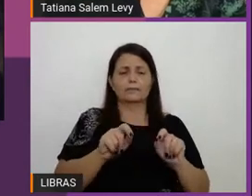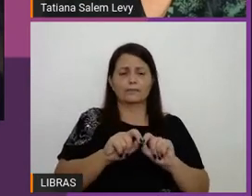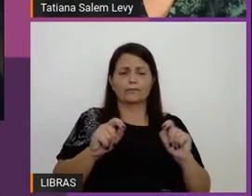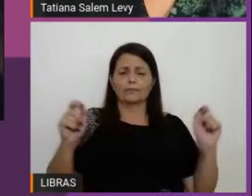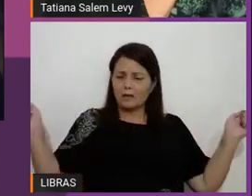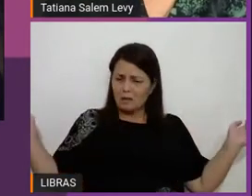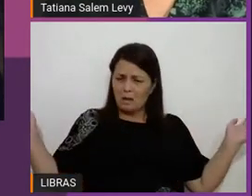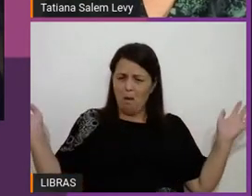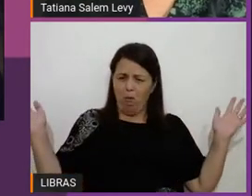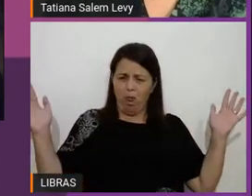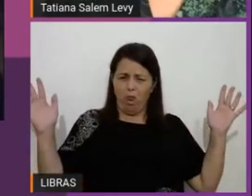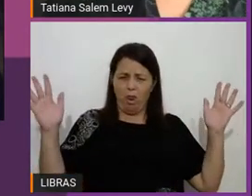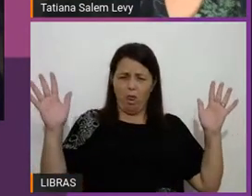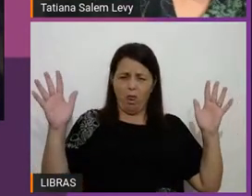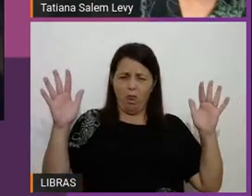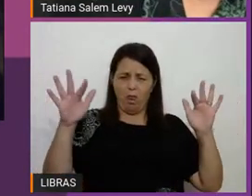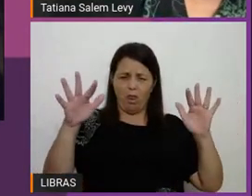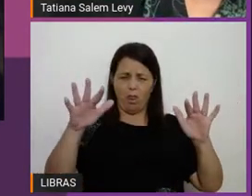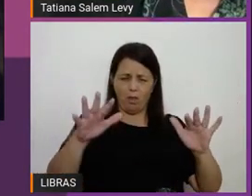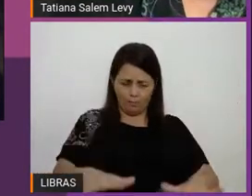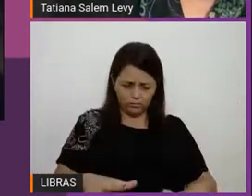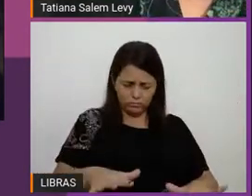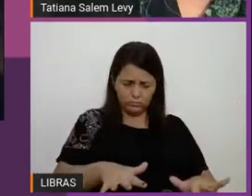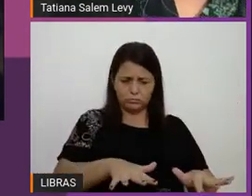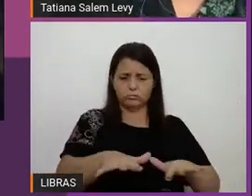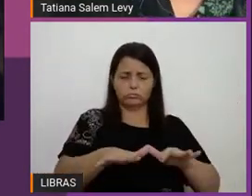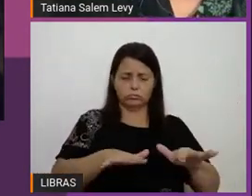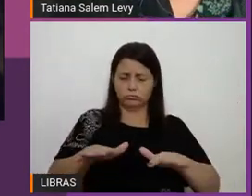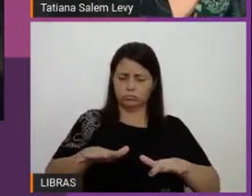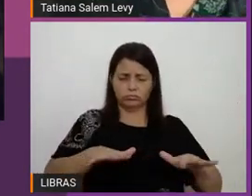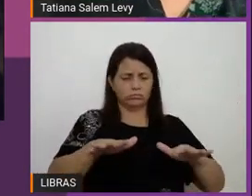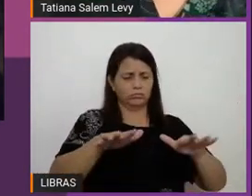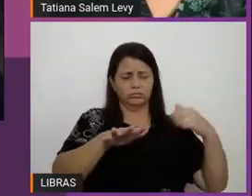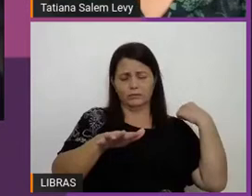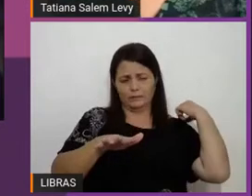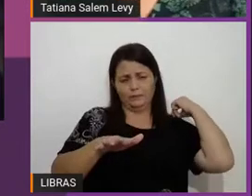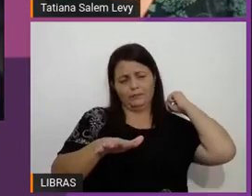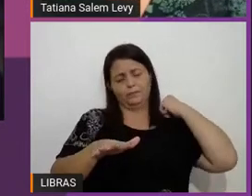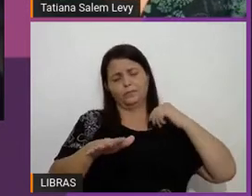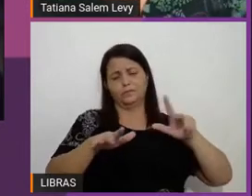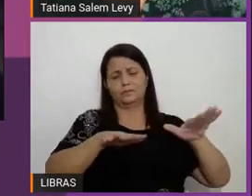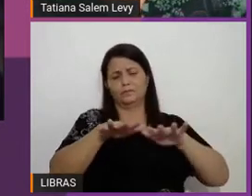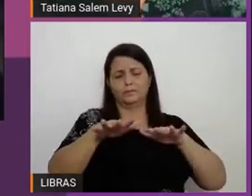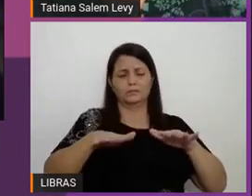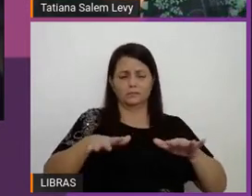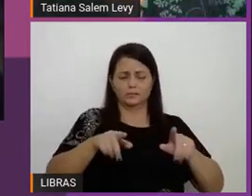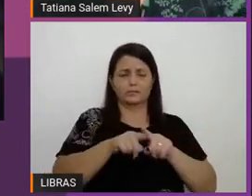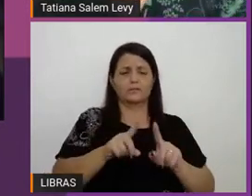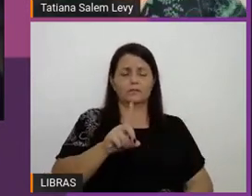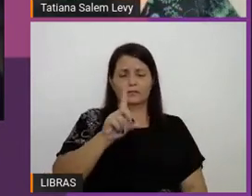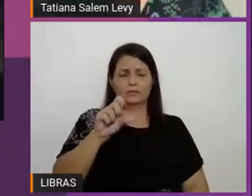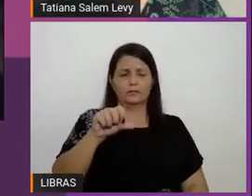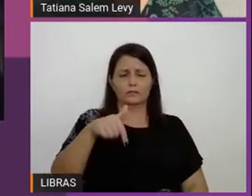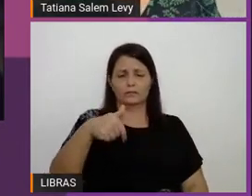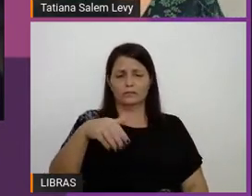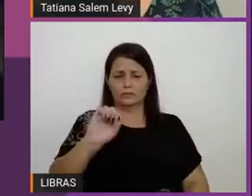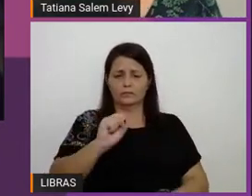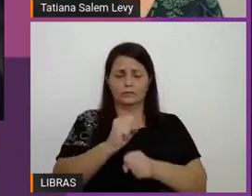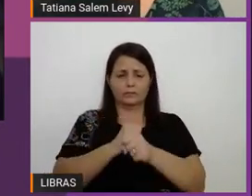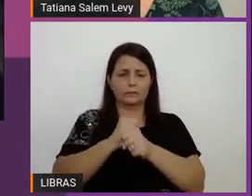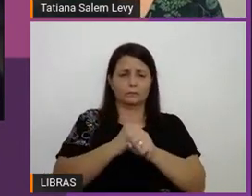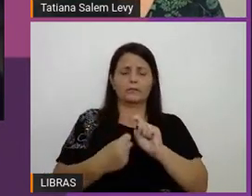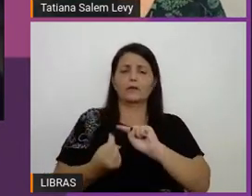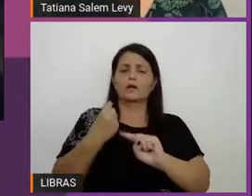morou depois do terremoto em ancas vai da Cordilheira dos Andes pelo ano de 1970